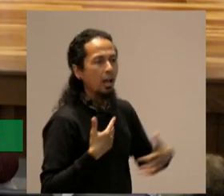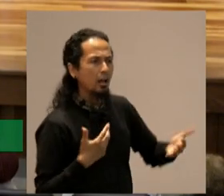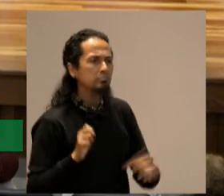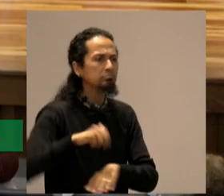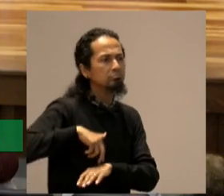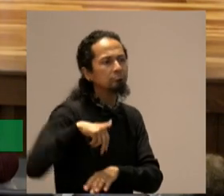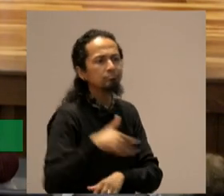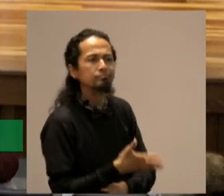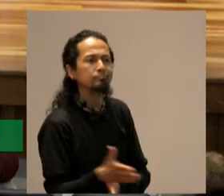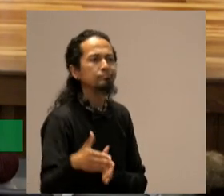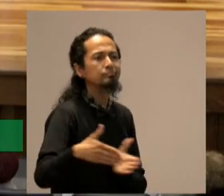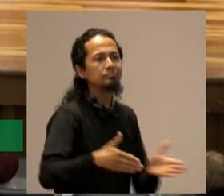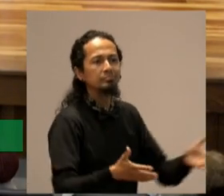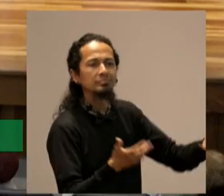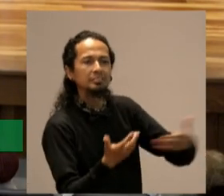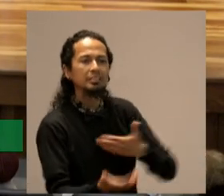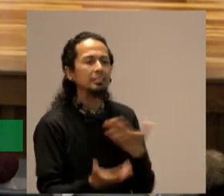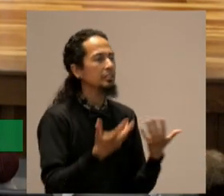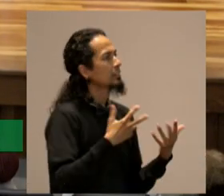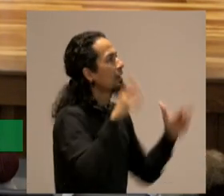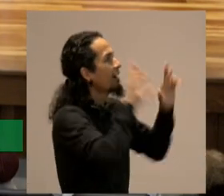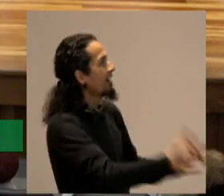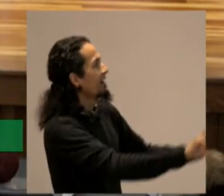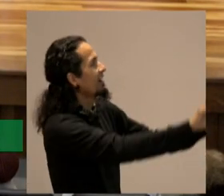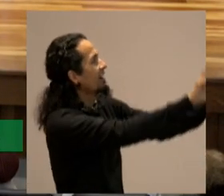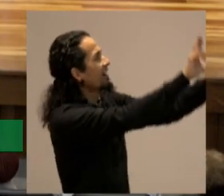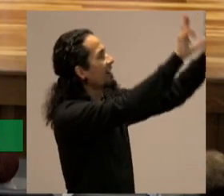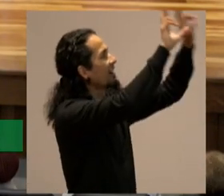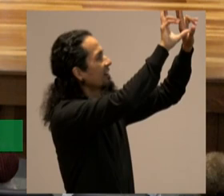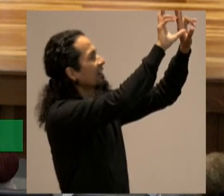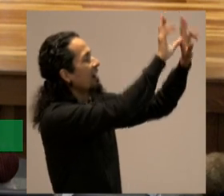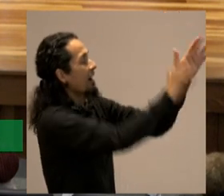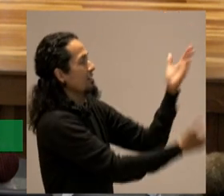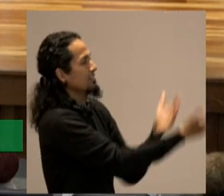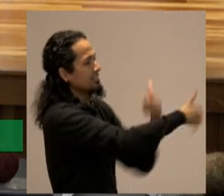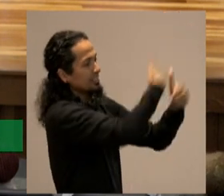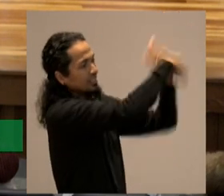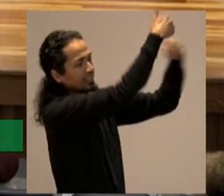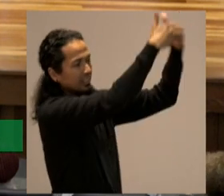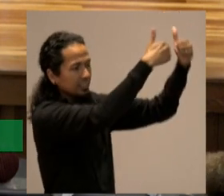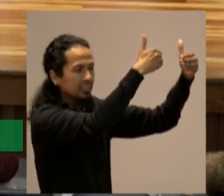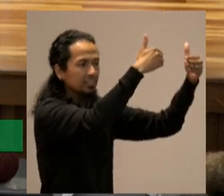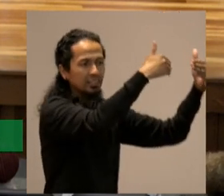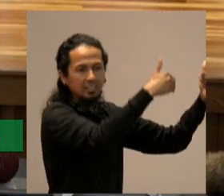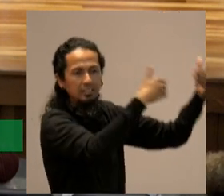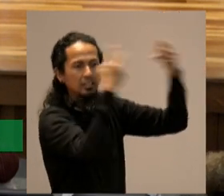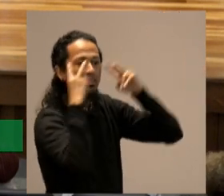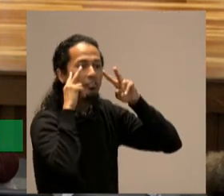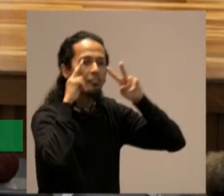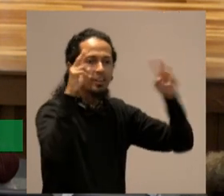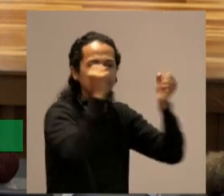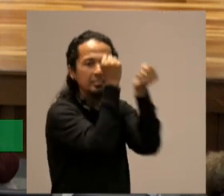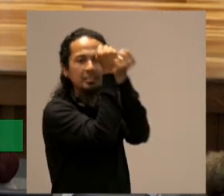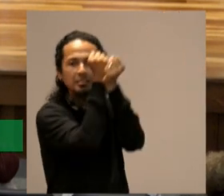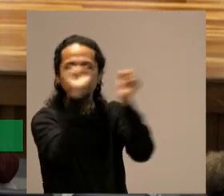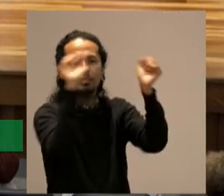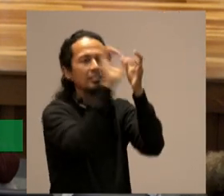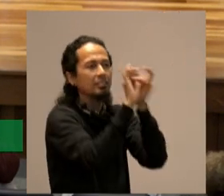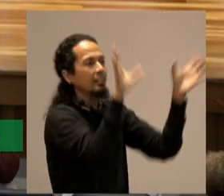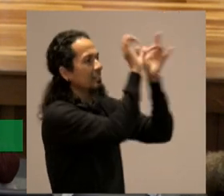gravata, onde a esperança sucumbiu. Vejo a liberdade